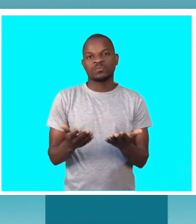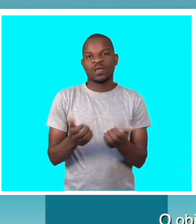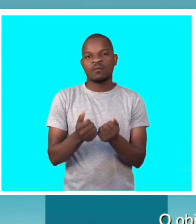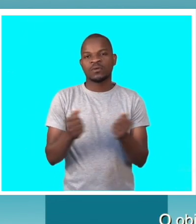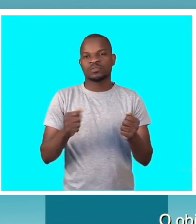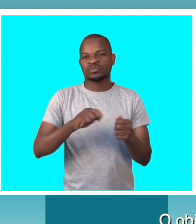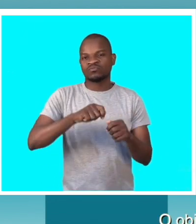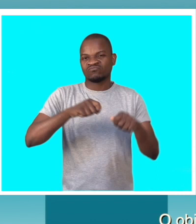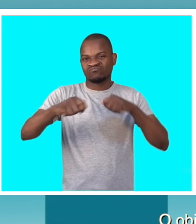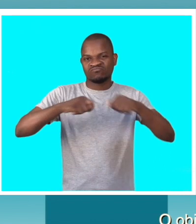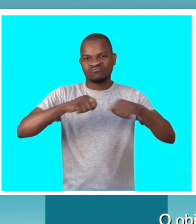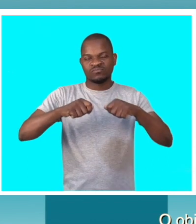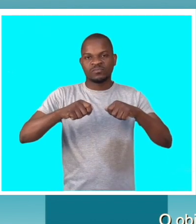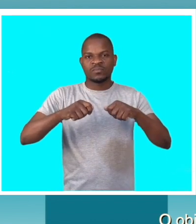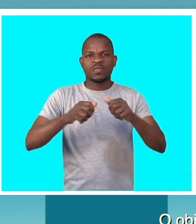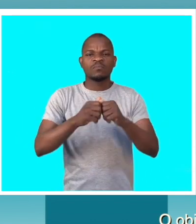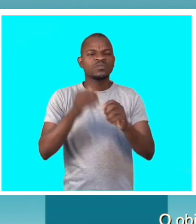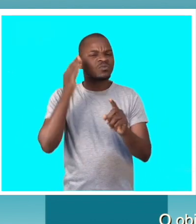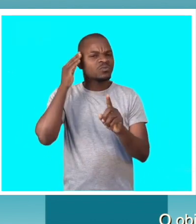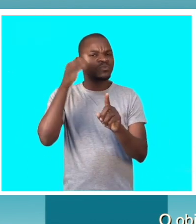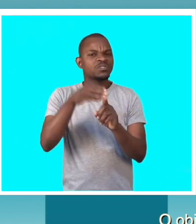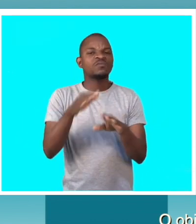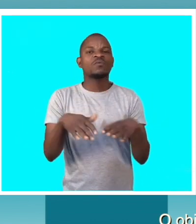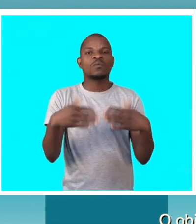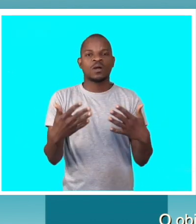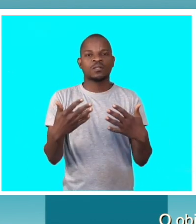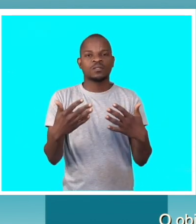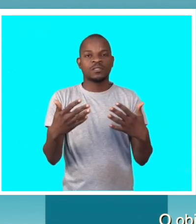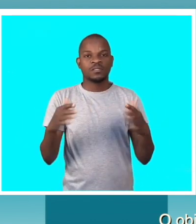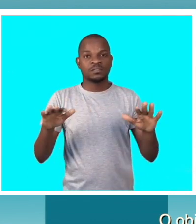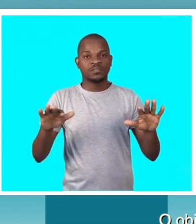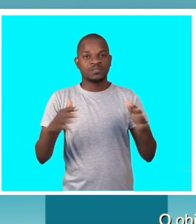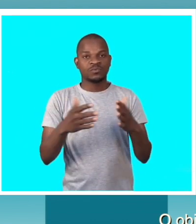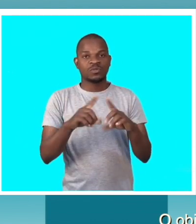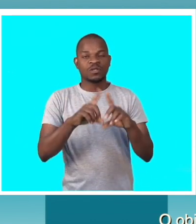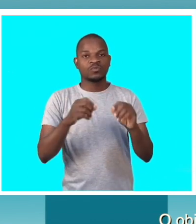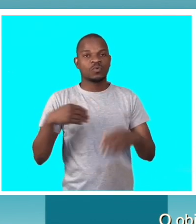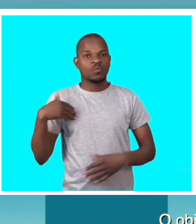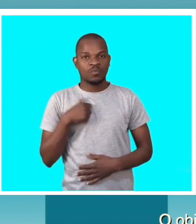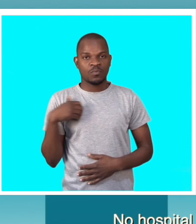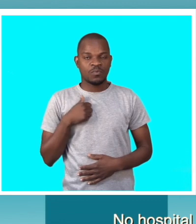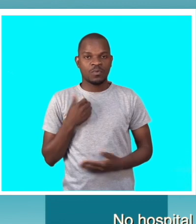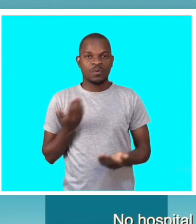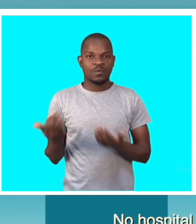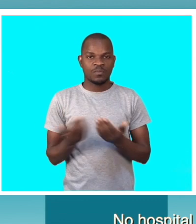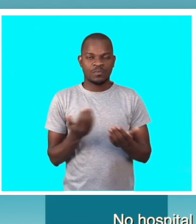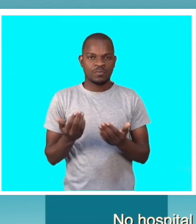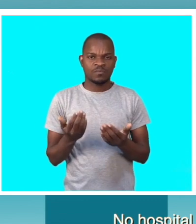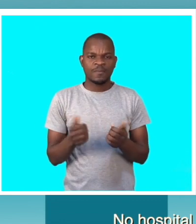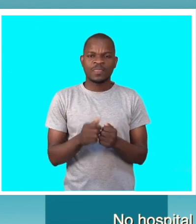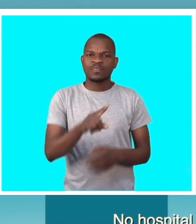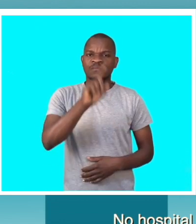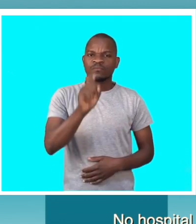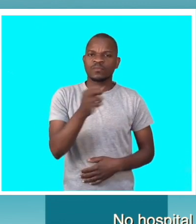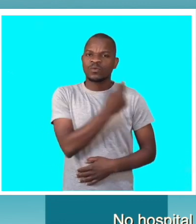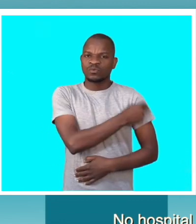O objetivo, neste caso, do parto humanizado mesmo é diminuir a taxa da mortalidade infantil. E o Hospital Central